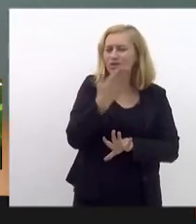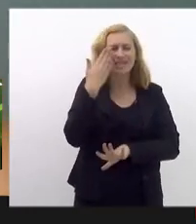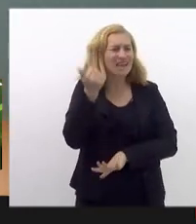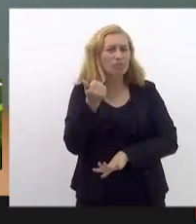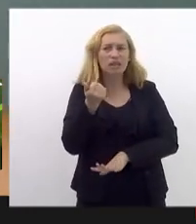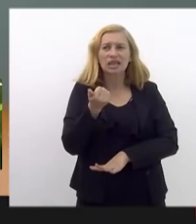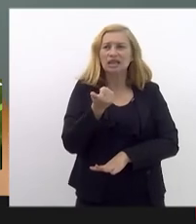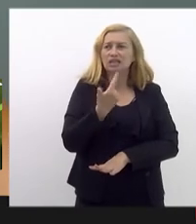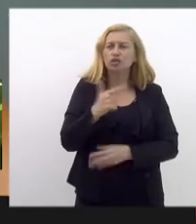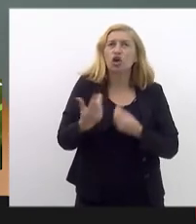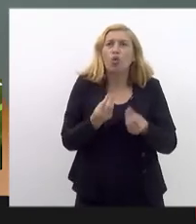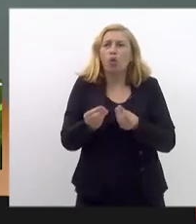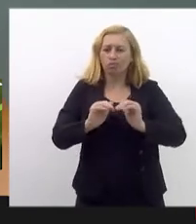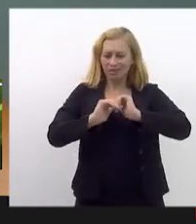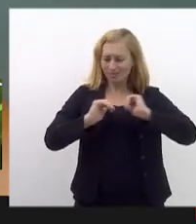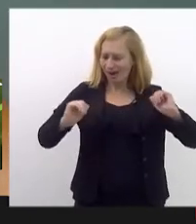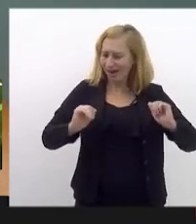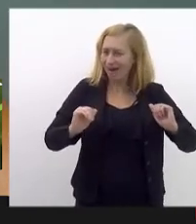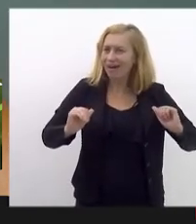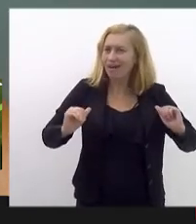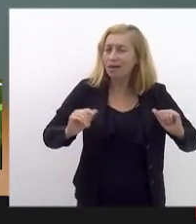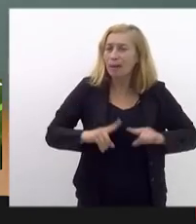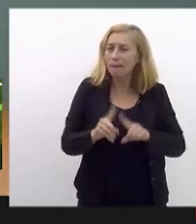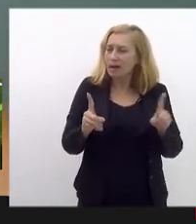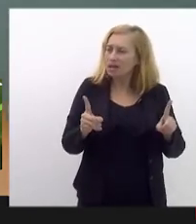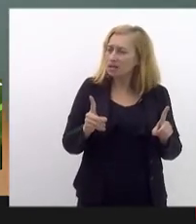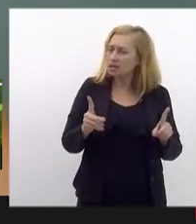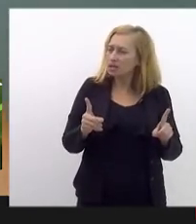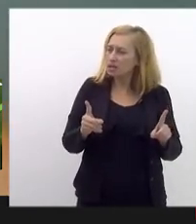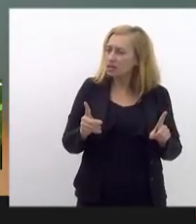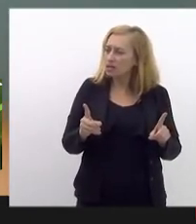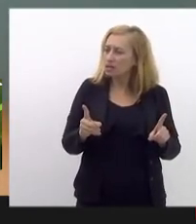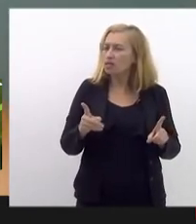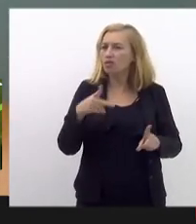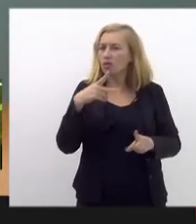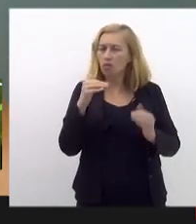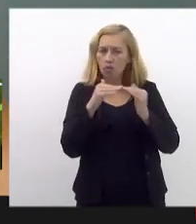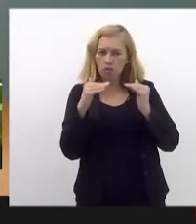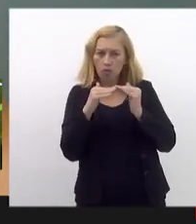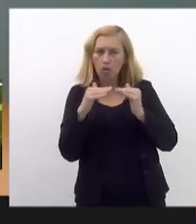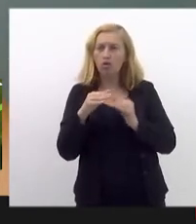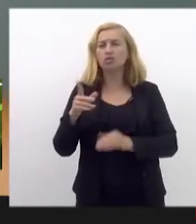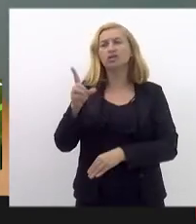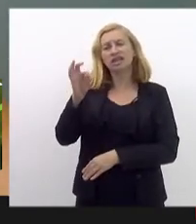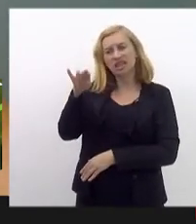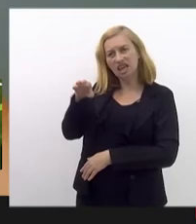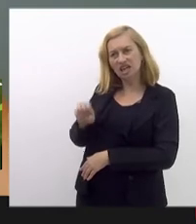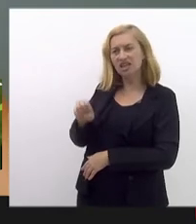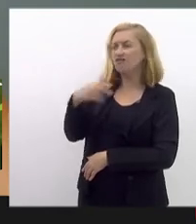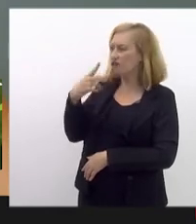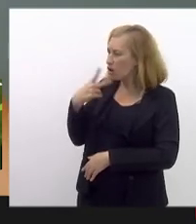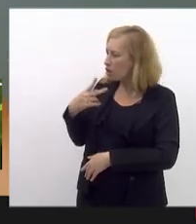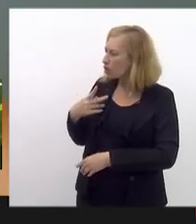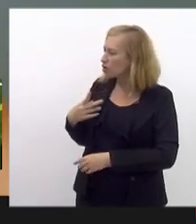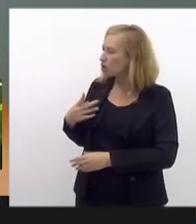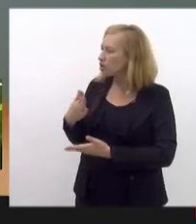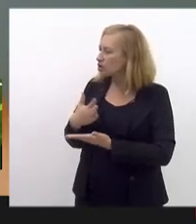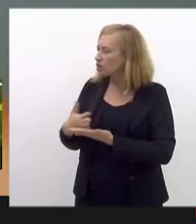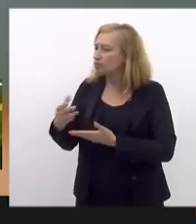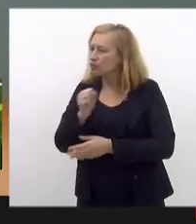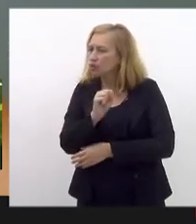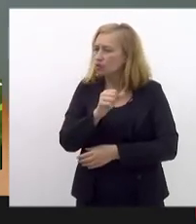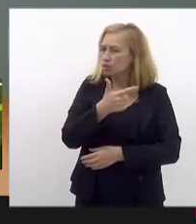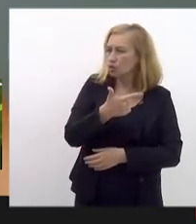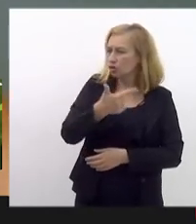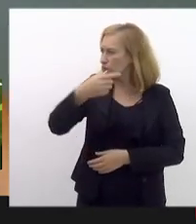como separar uma coisa da outra, mas eu corroboro com o que a Tatiana falou, que desde a Lei de Inovação de 2004, do